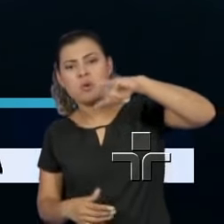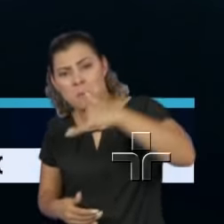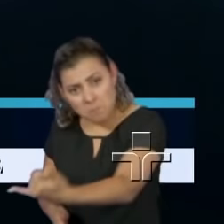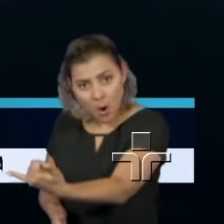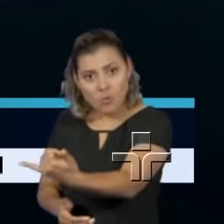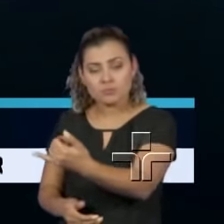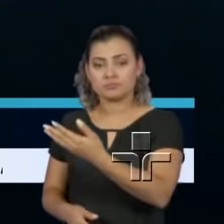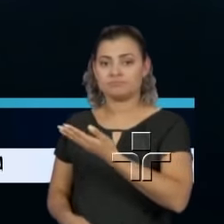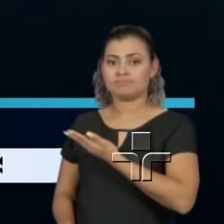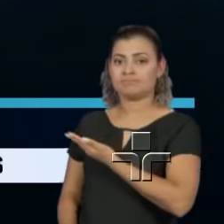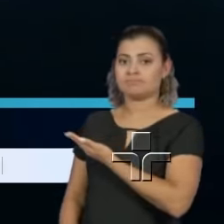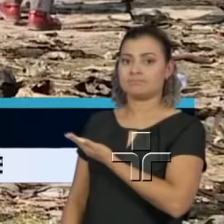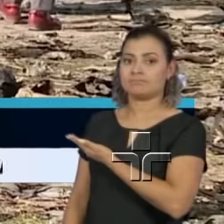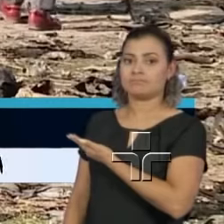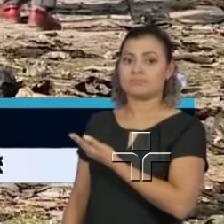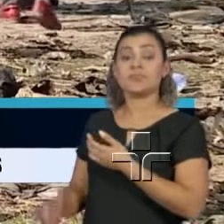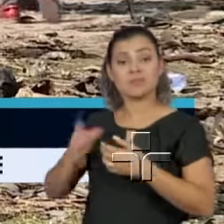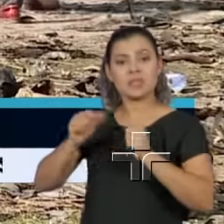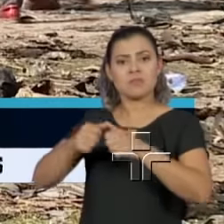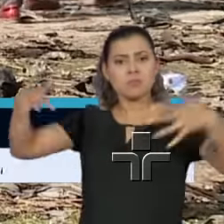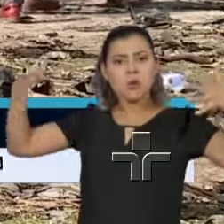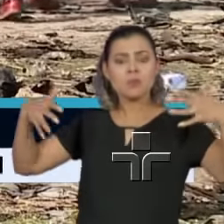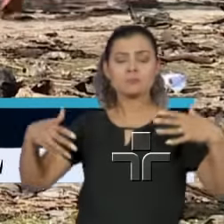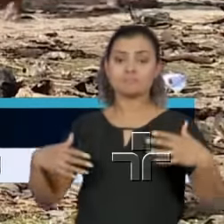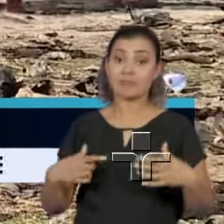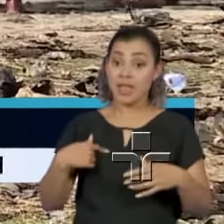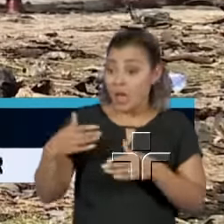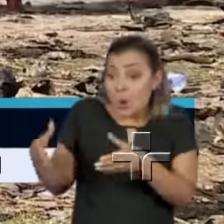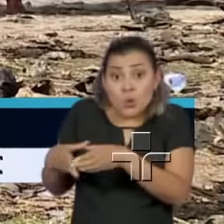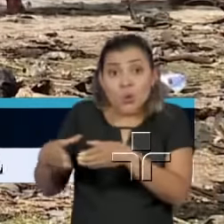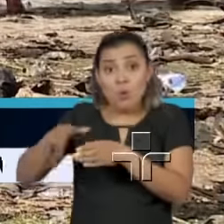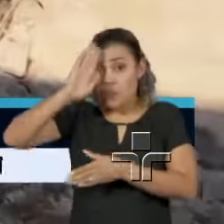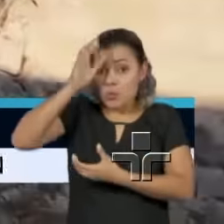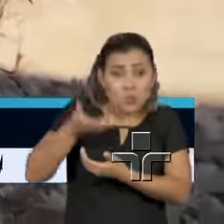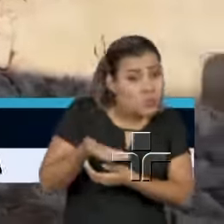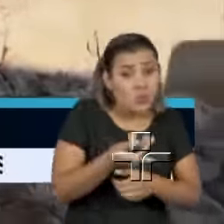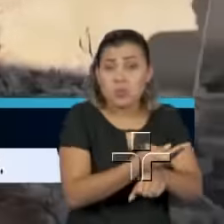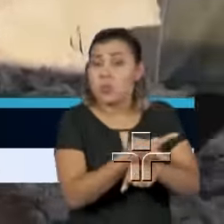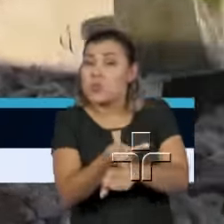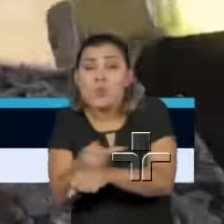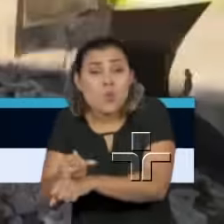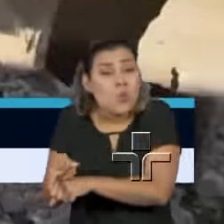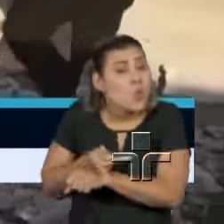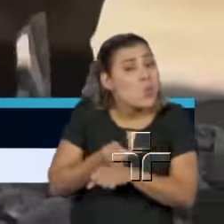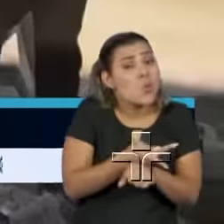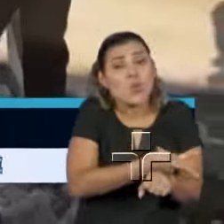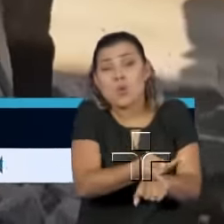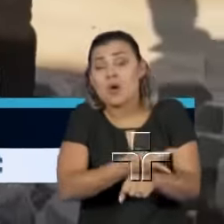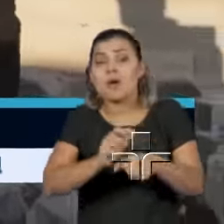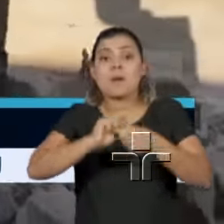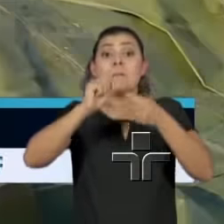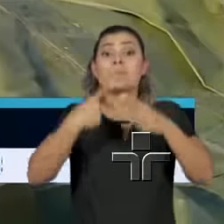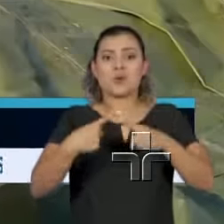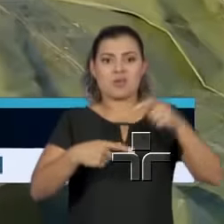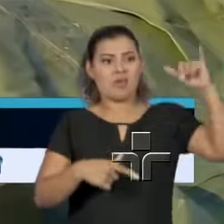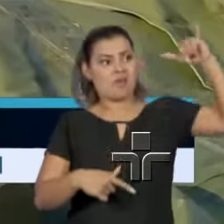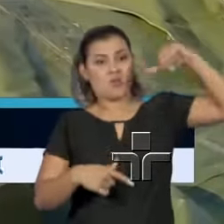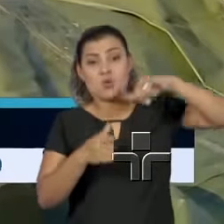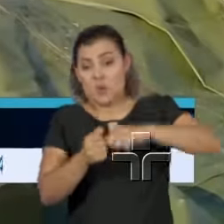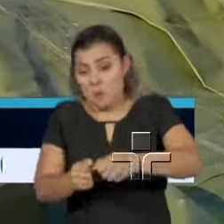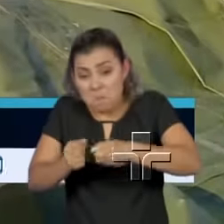seguida por uma forte explosão. As equipes de resgate trabalharam em um campo vasto por onde os destroços se espalharam.